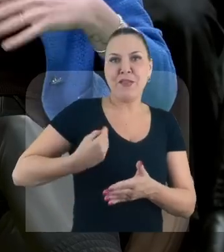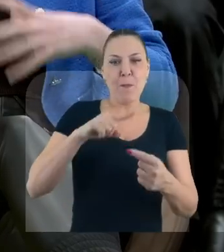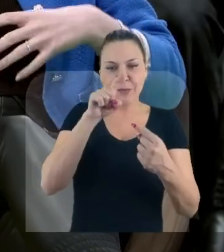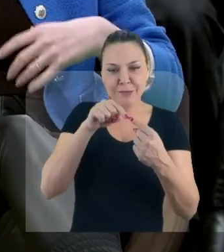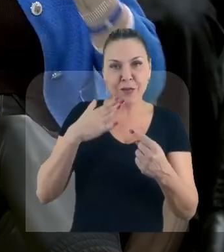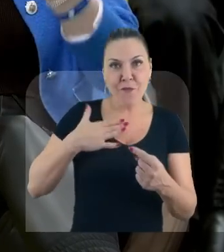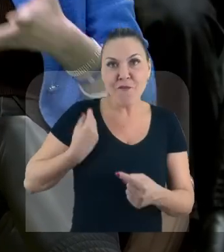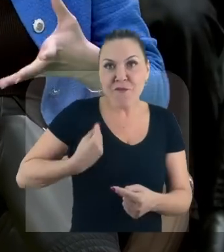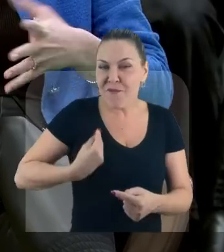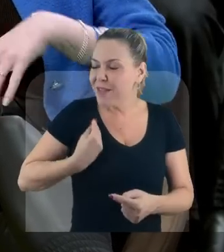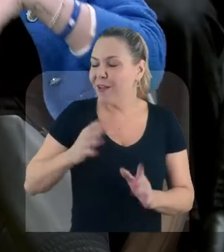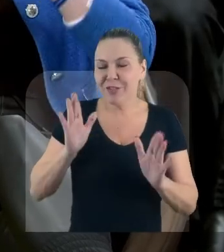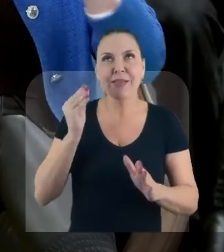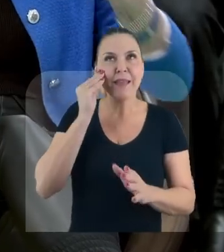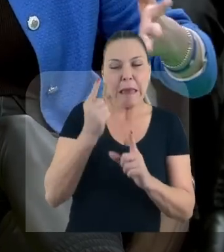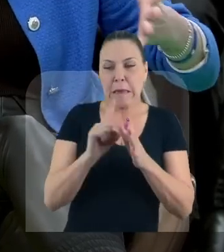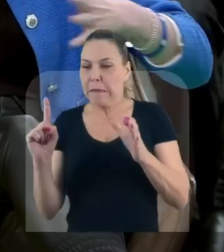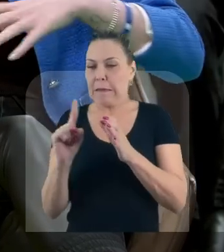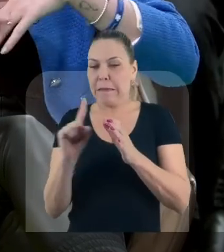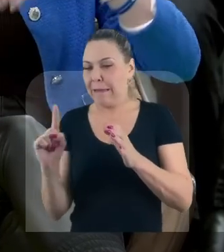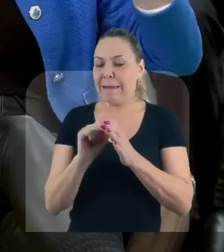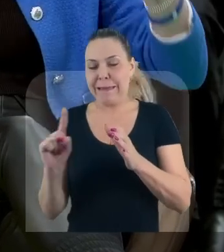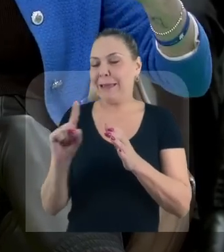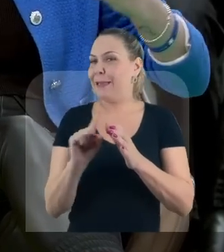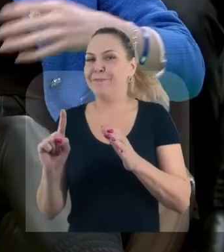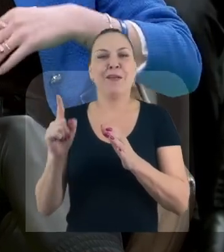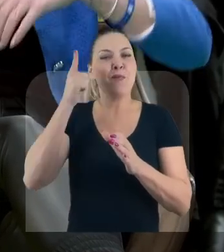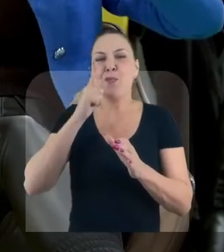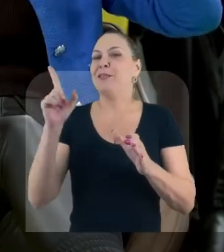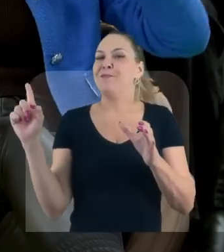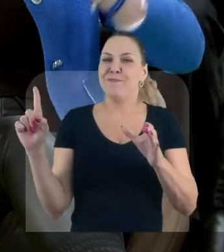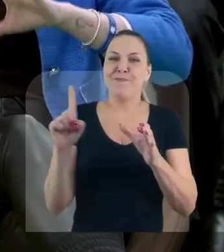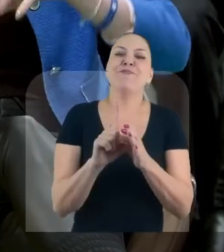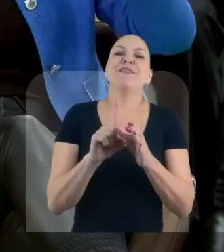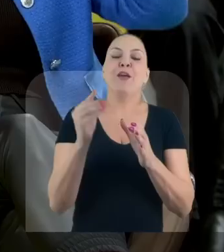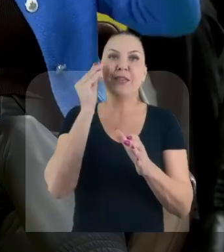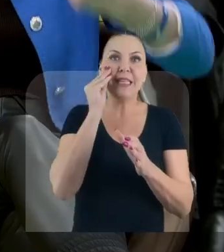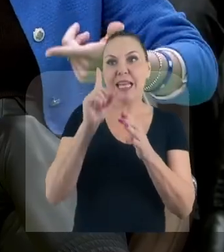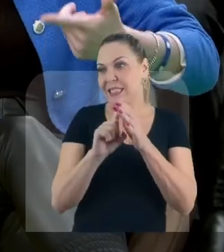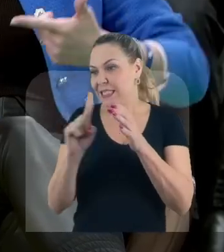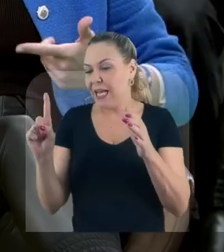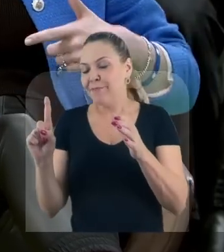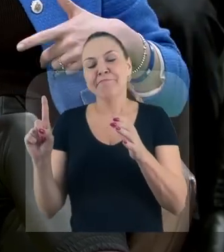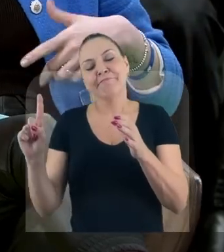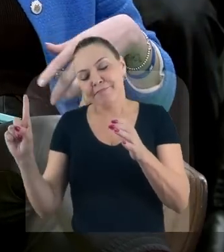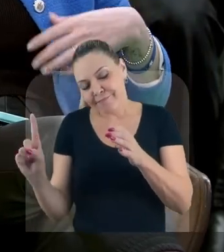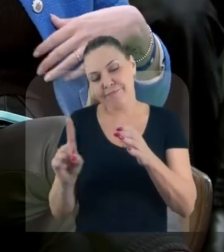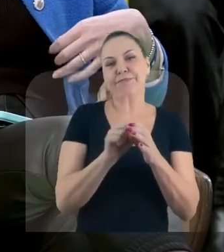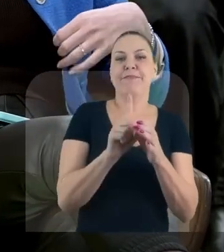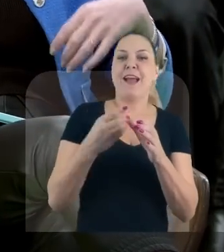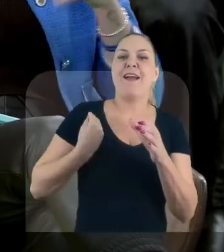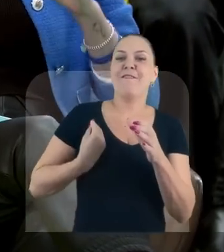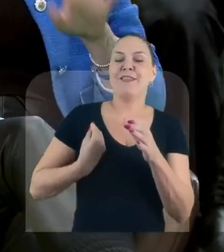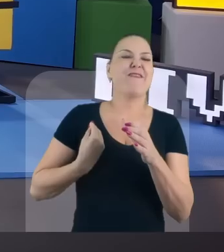clichê, mas não, o meu chamado, já tentei sair várias vezes, já aconteceram várias coisas, que eu tentei sair e a vida me colocou de